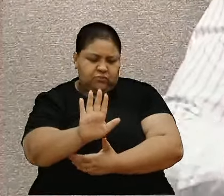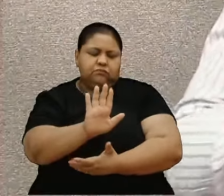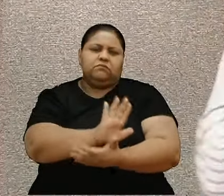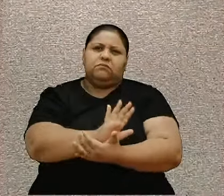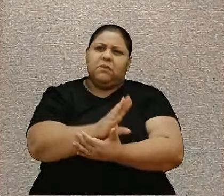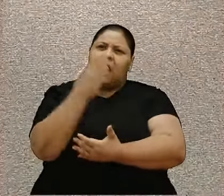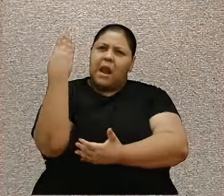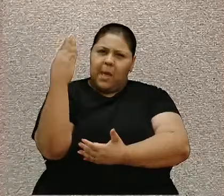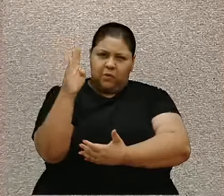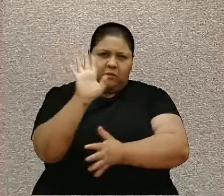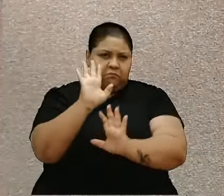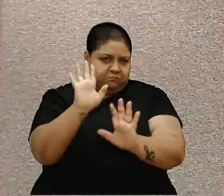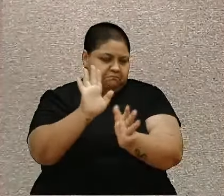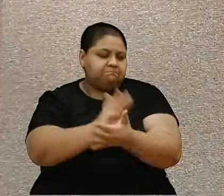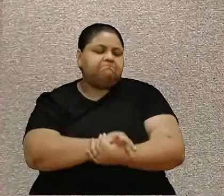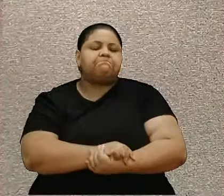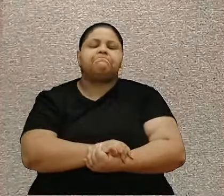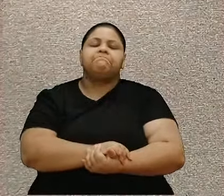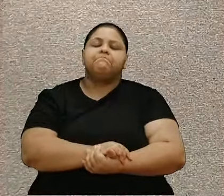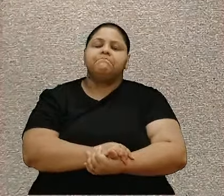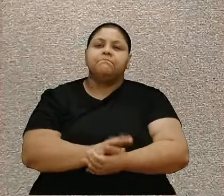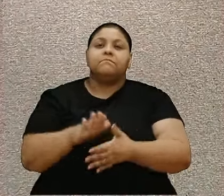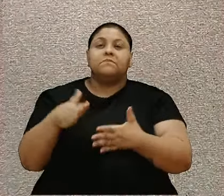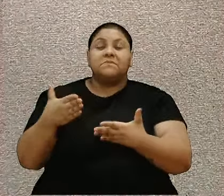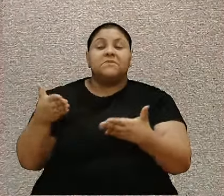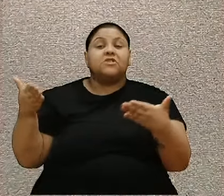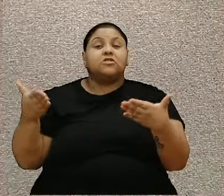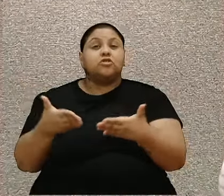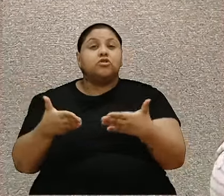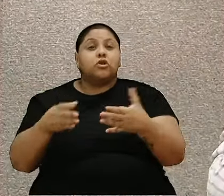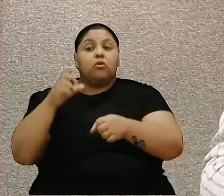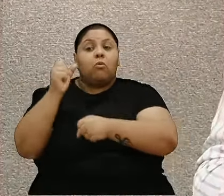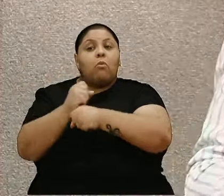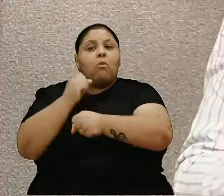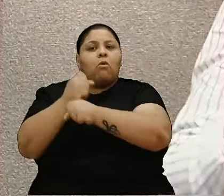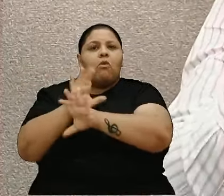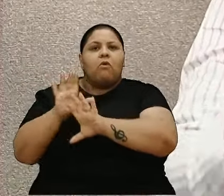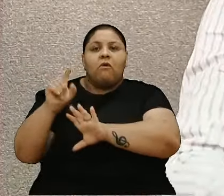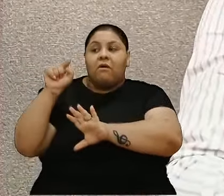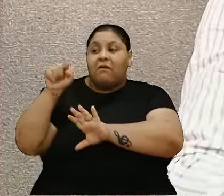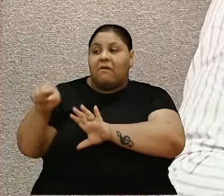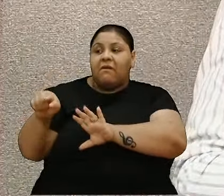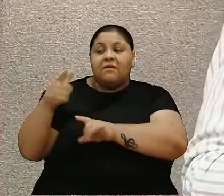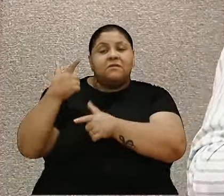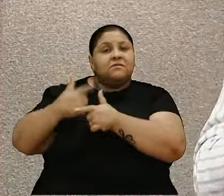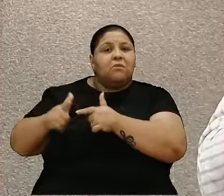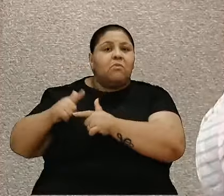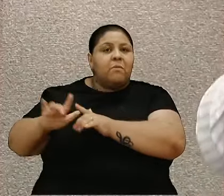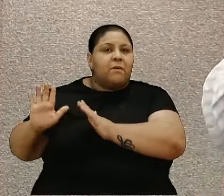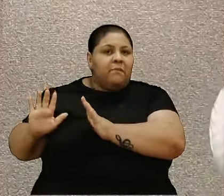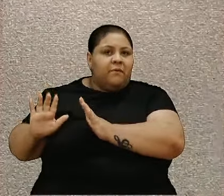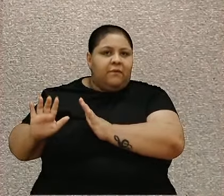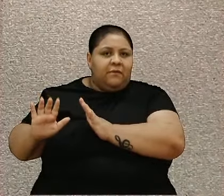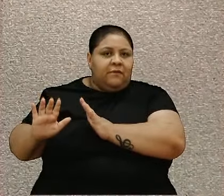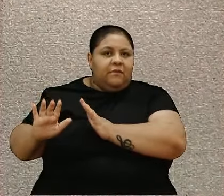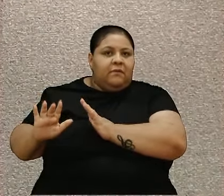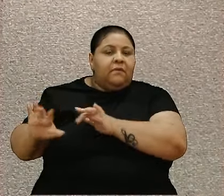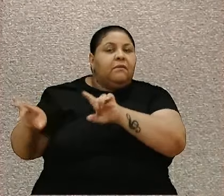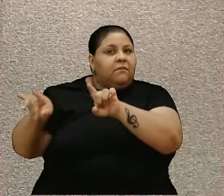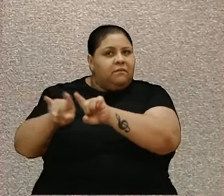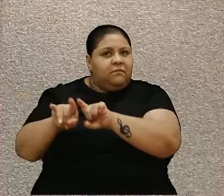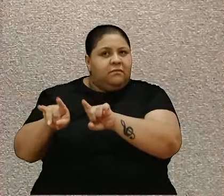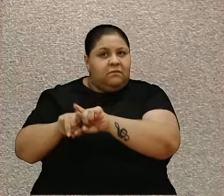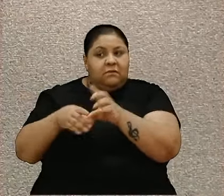isso? Ok. Então, agora que está sendo construída, isso é um problema. E outra coisa,